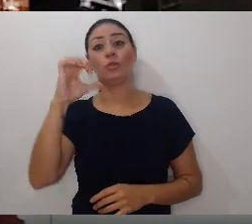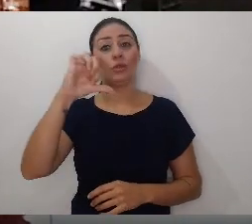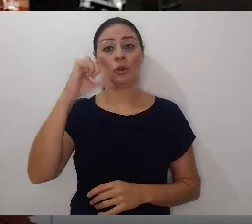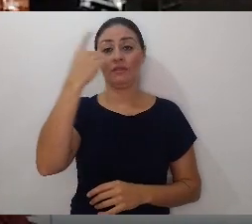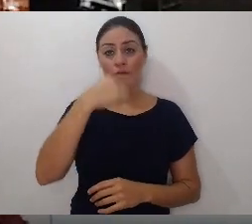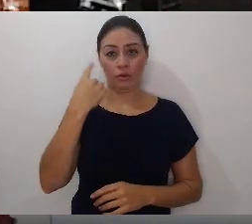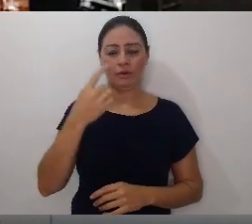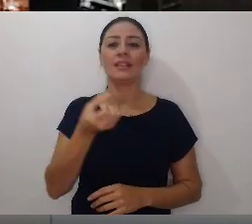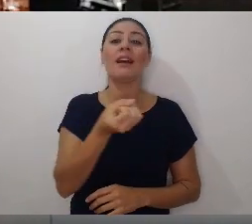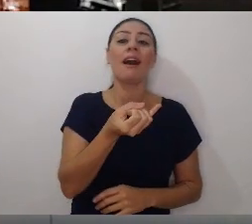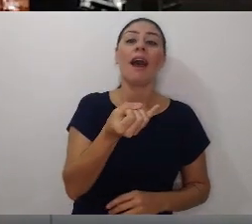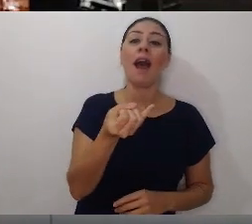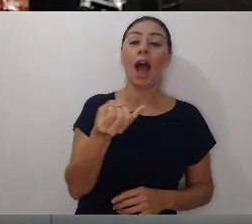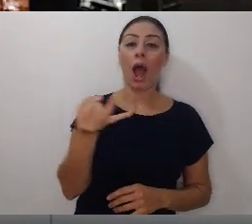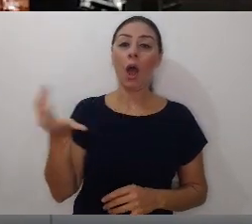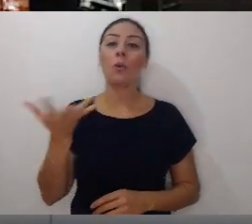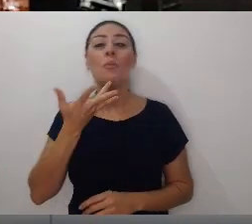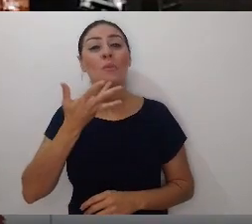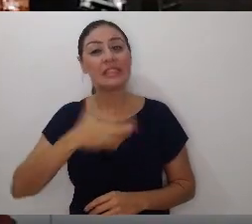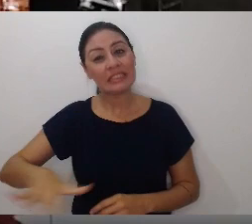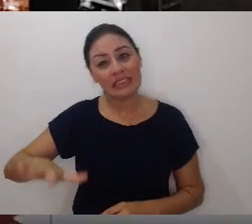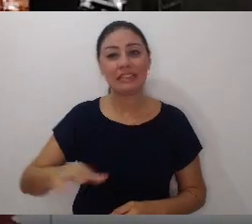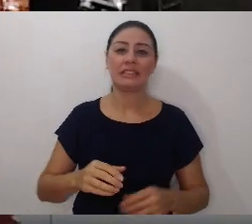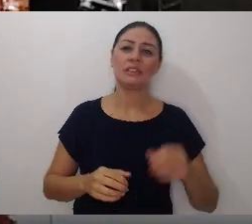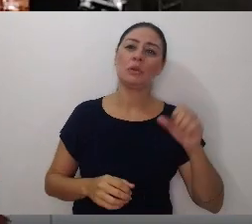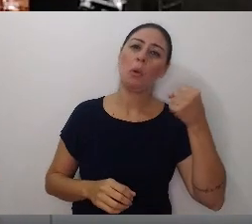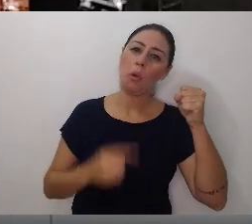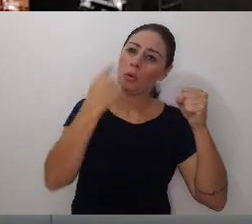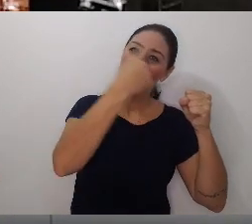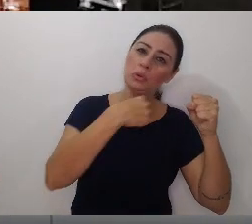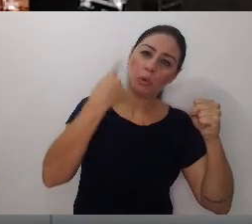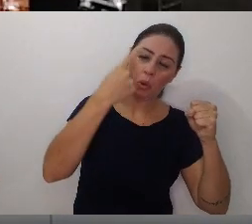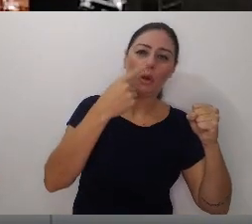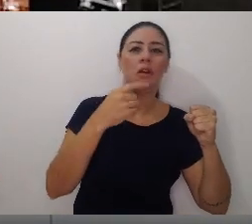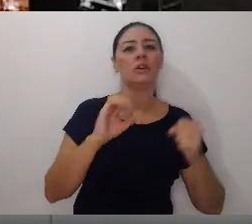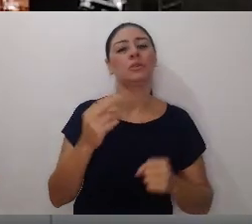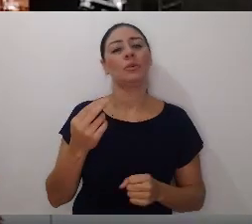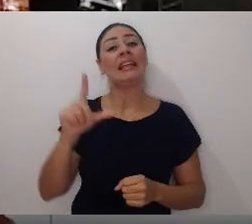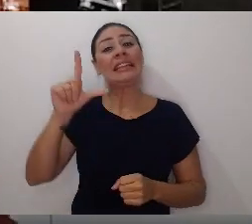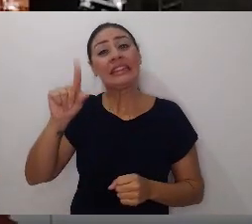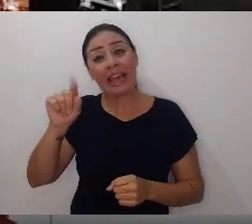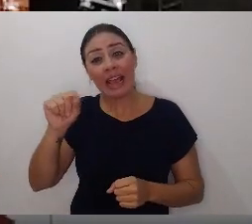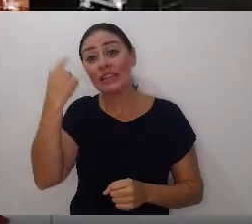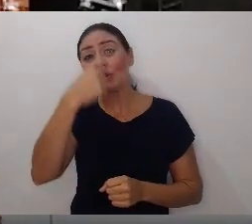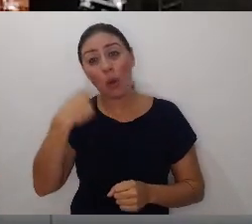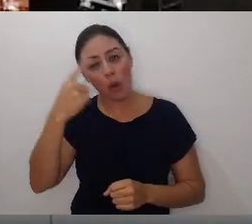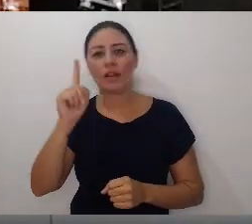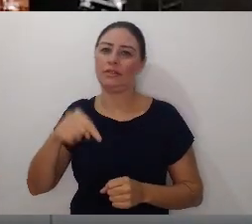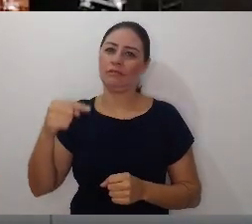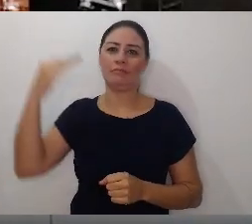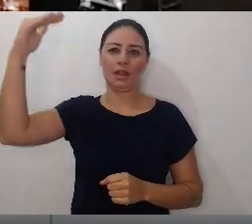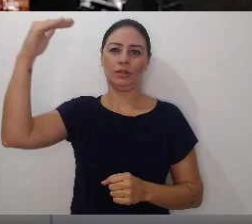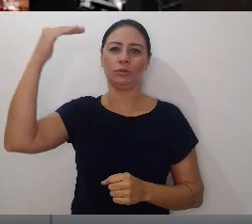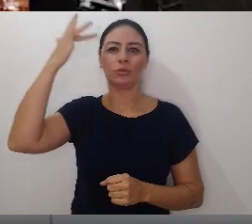horas, tá? 9 horas de sono. A gente se baseia nisso. Algumas crianças 10, 8 é meio difícil, 8 já é uma